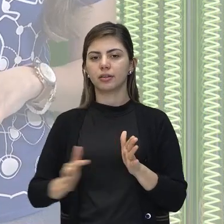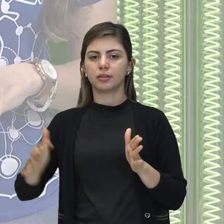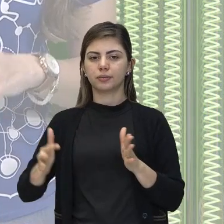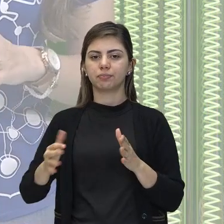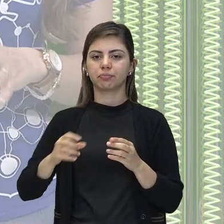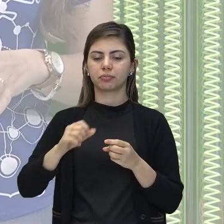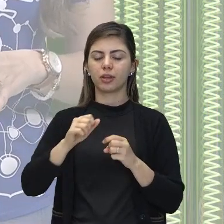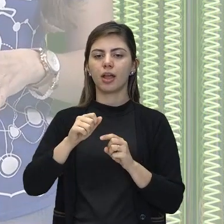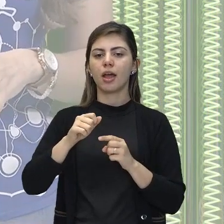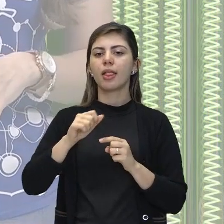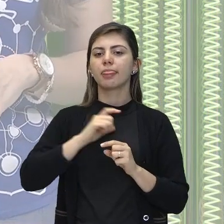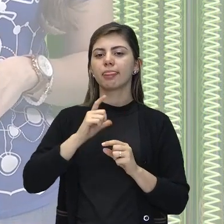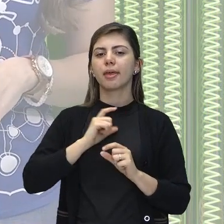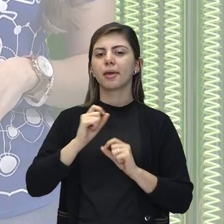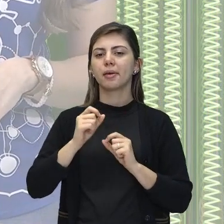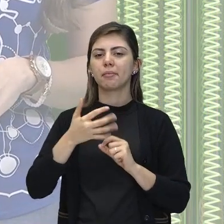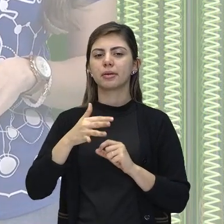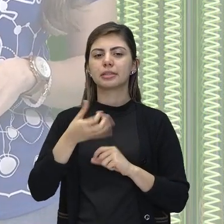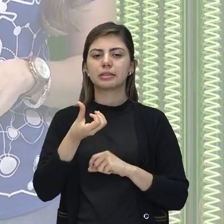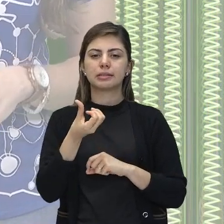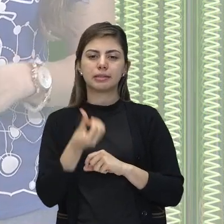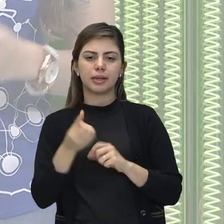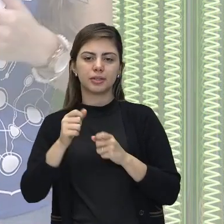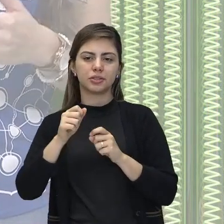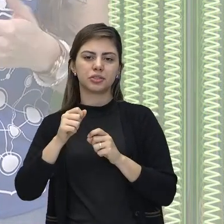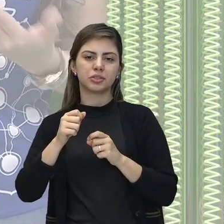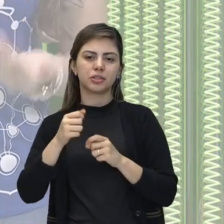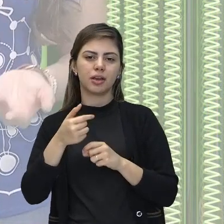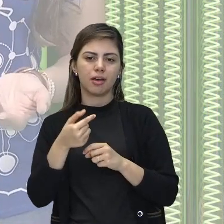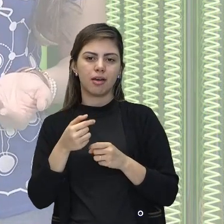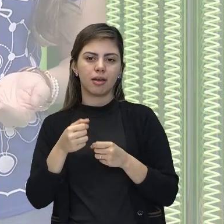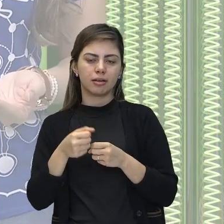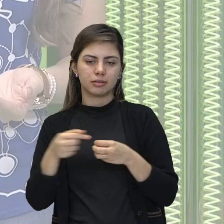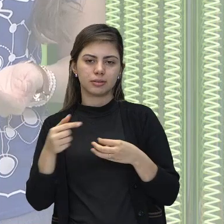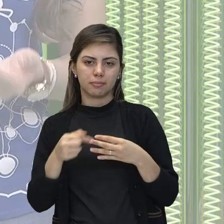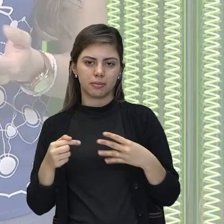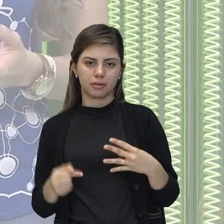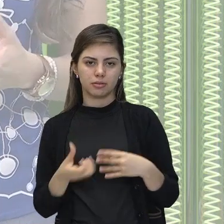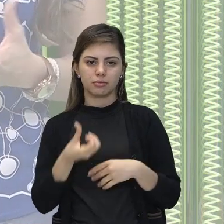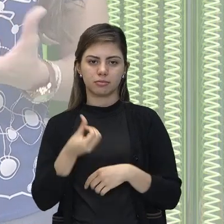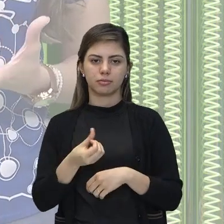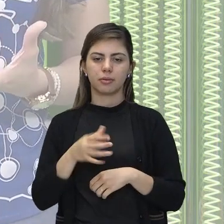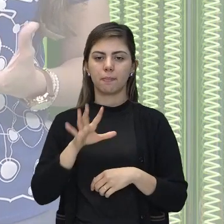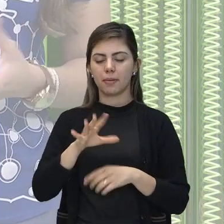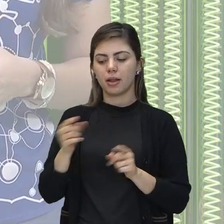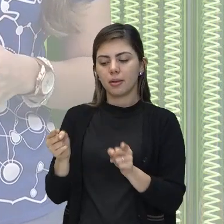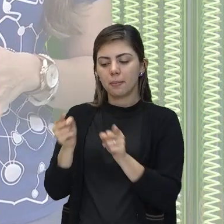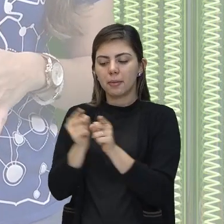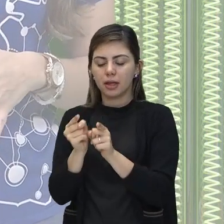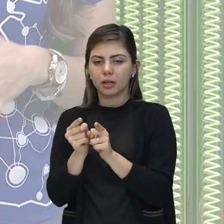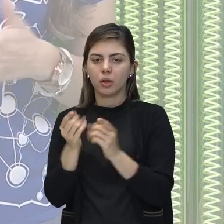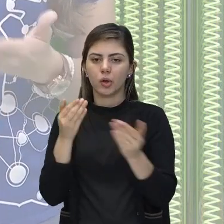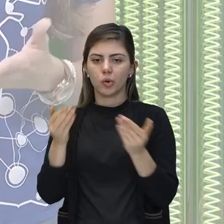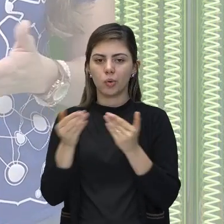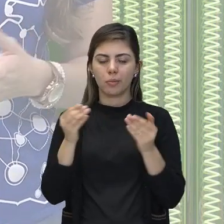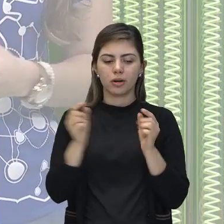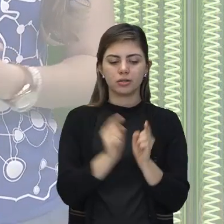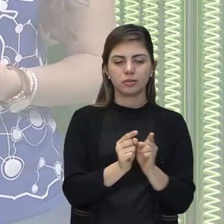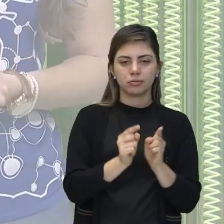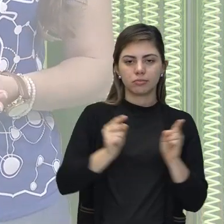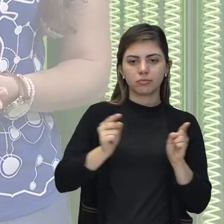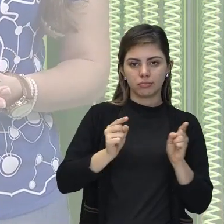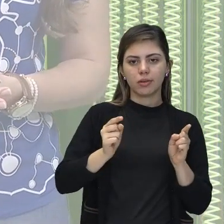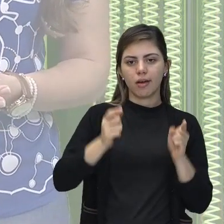um tamanho diferente, né? Elas são menores quando comparadas à rainha, que já é uma